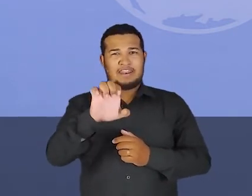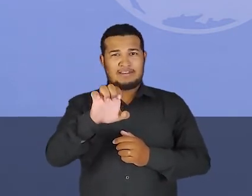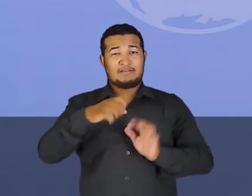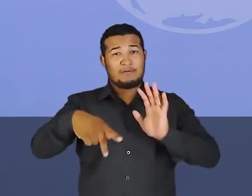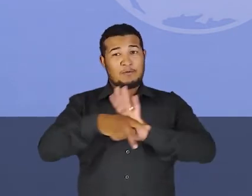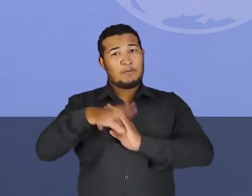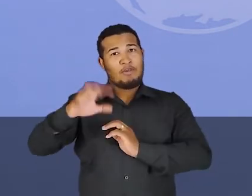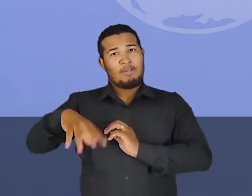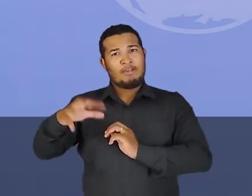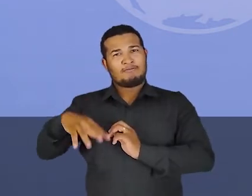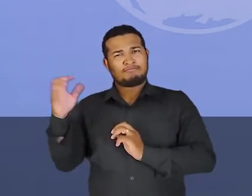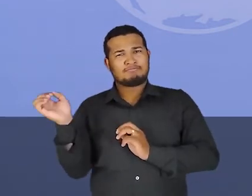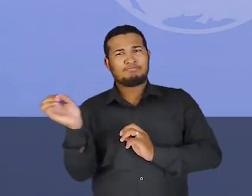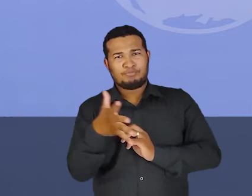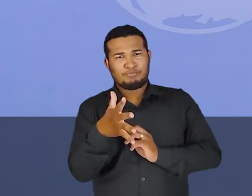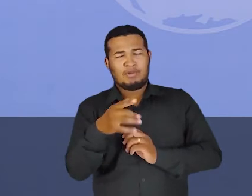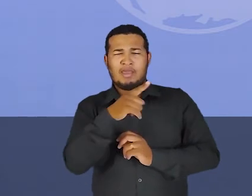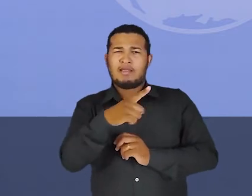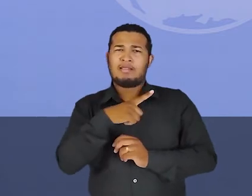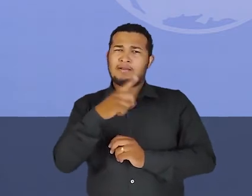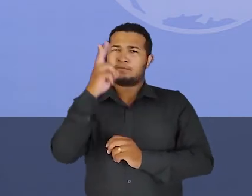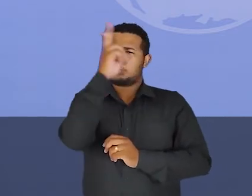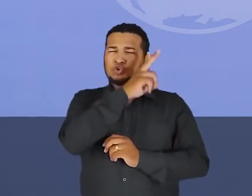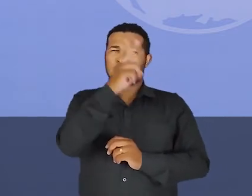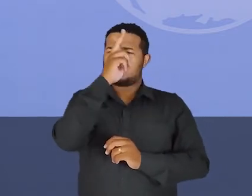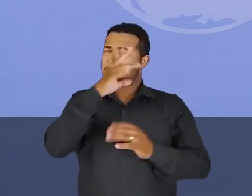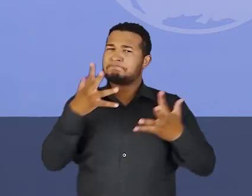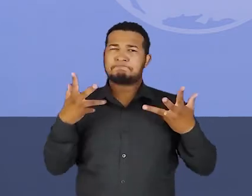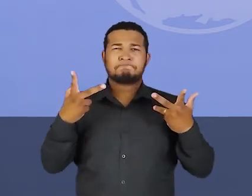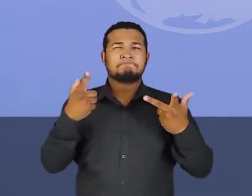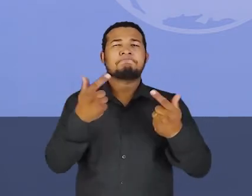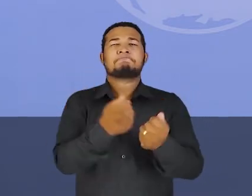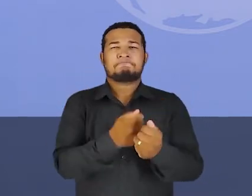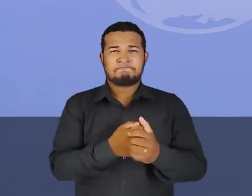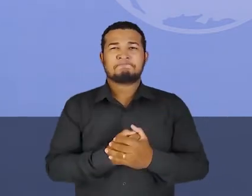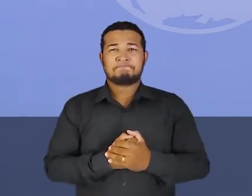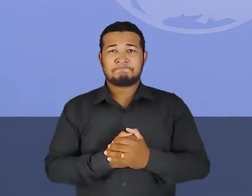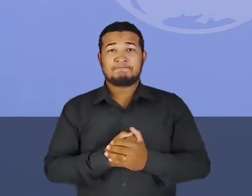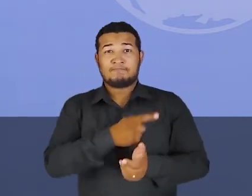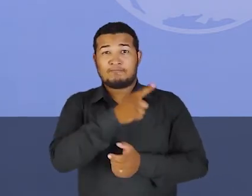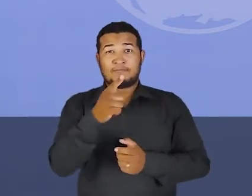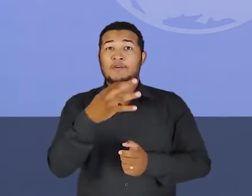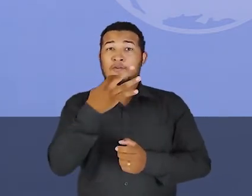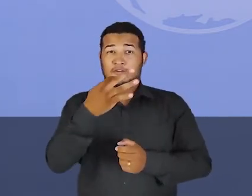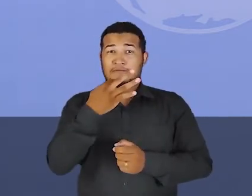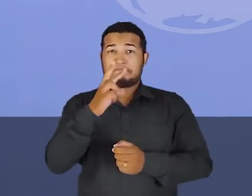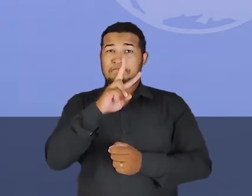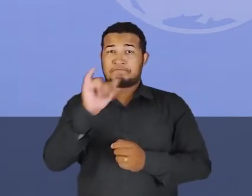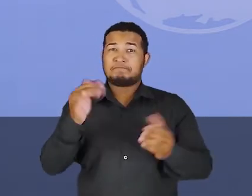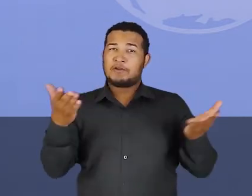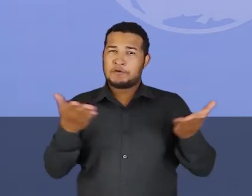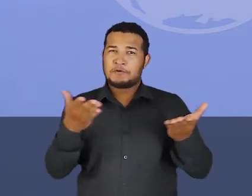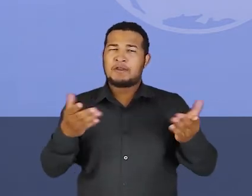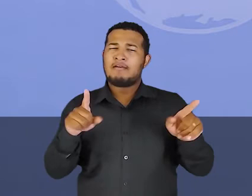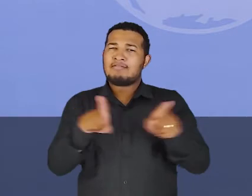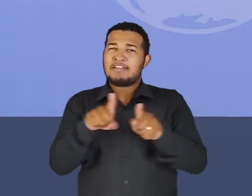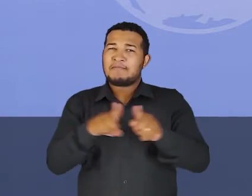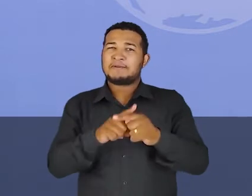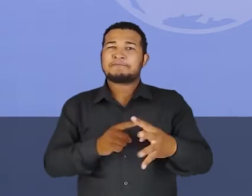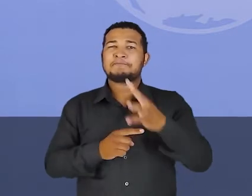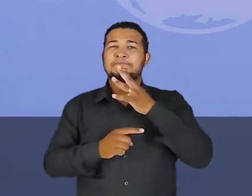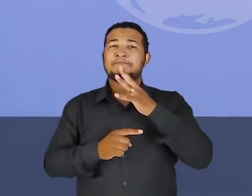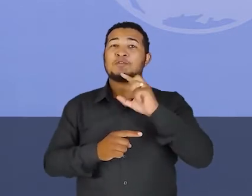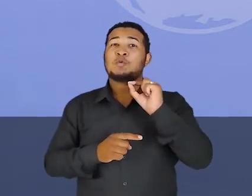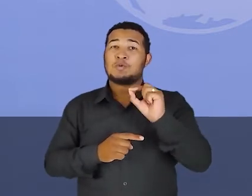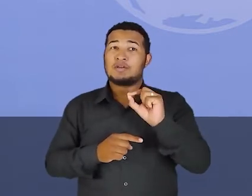handebol, onde ela tem uma história brilhante no handebol, e você vai conhecer um pouco mais sobre ela, e também vai conhecer